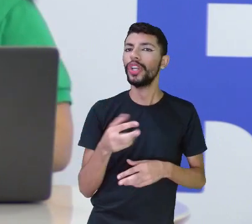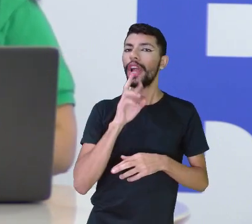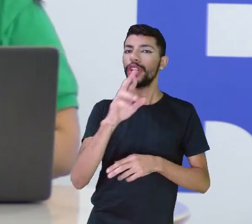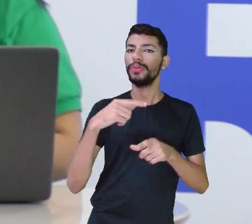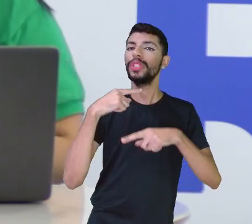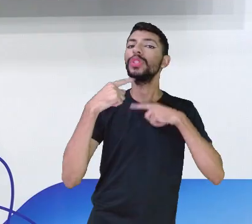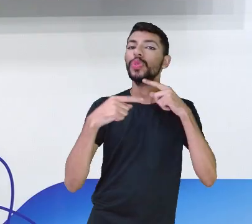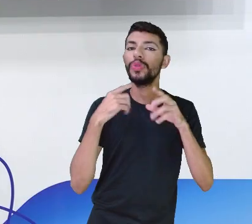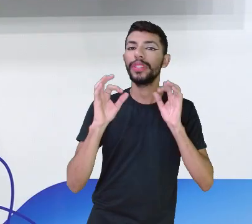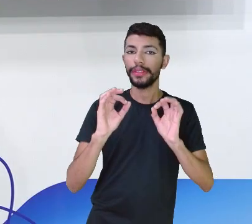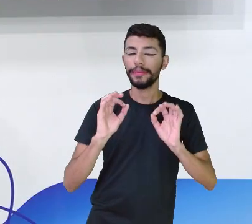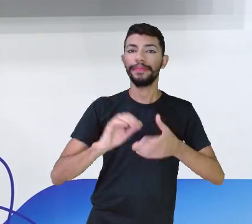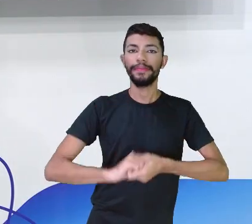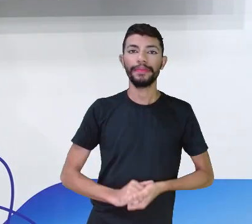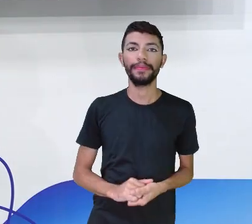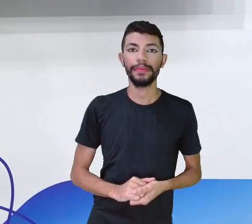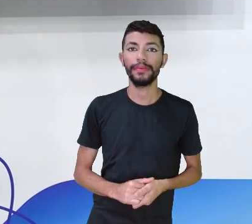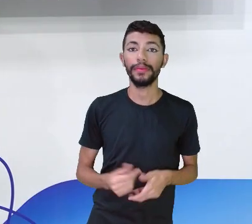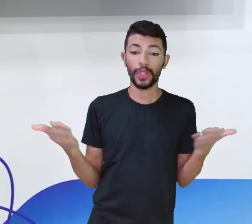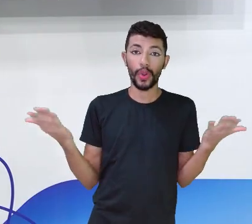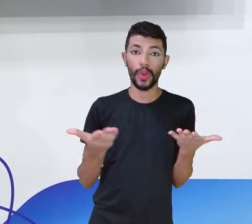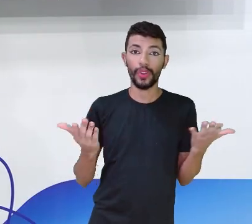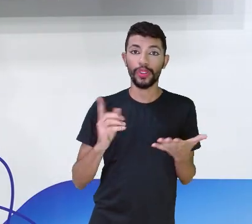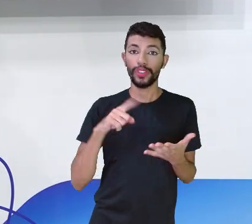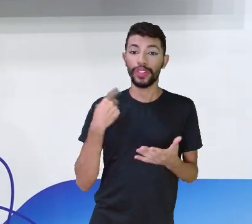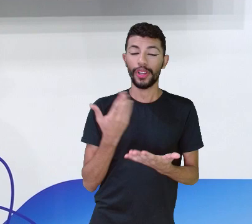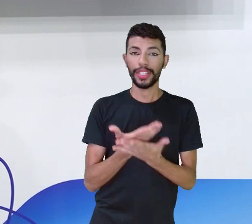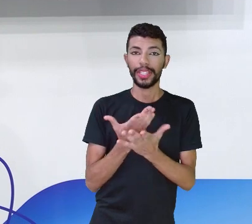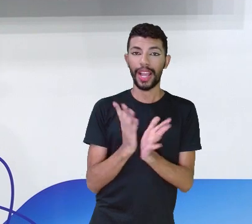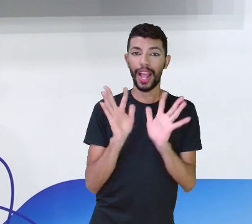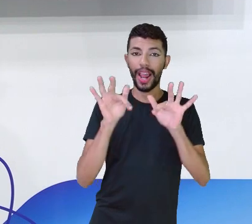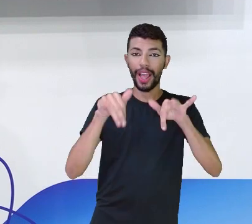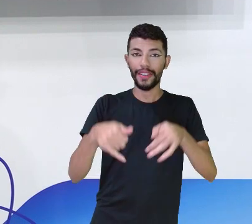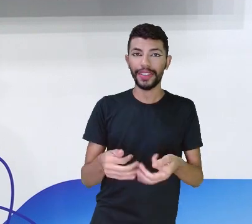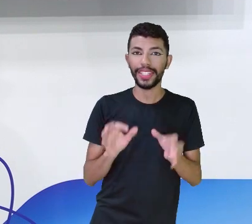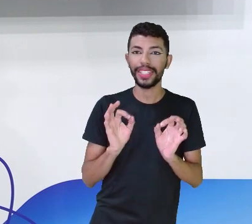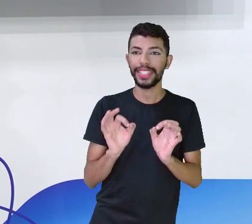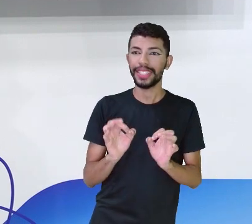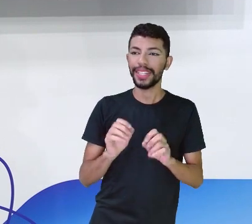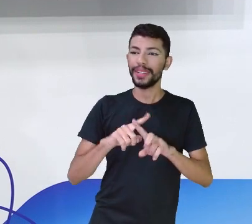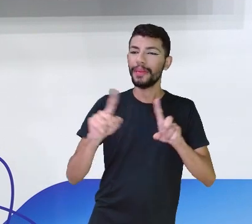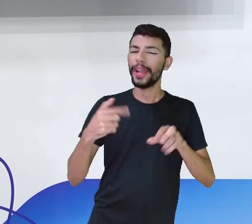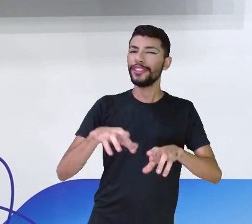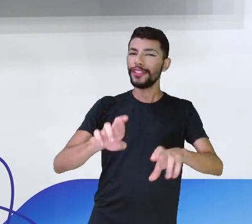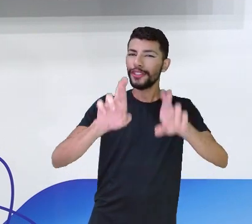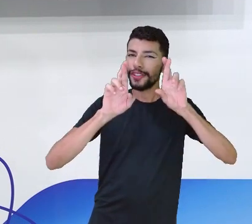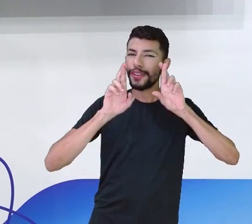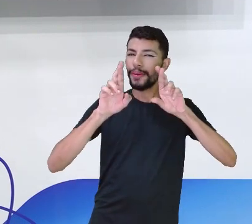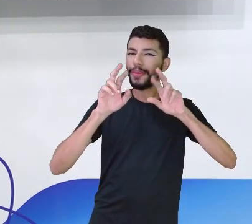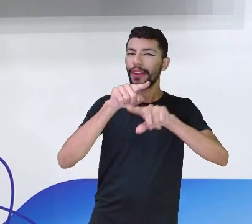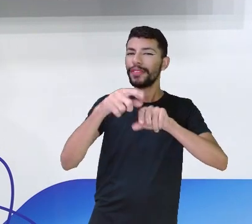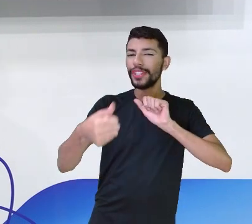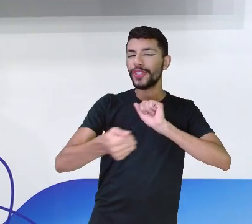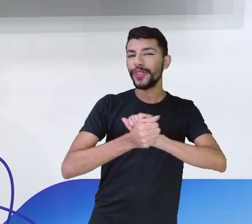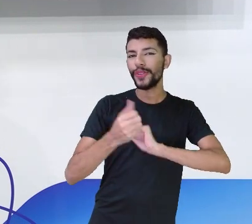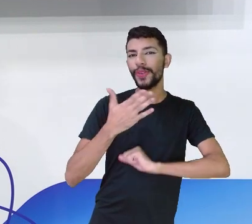Isso, exatamente. Por hoje, a aula chegou ao fim, mas eu espero que você esteja